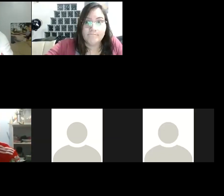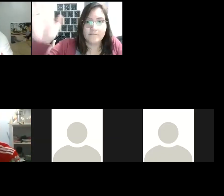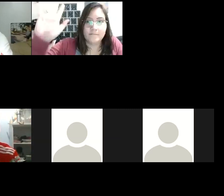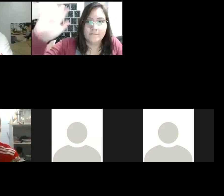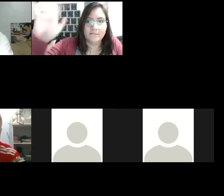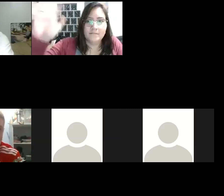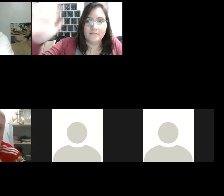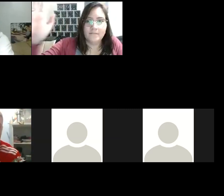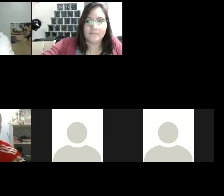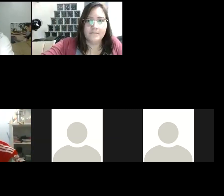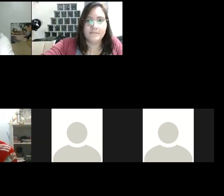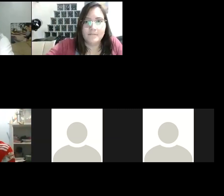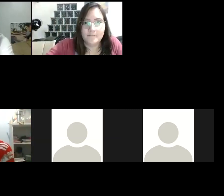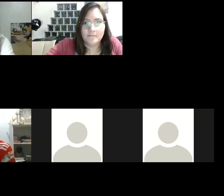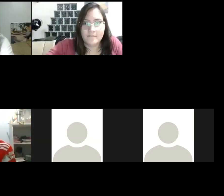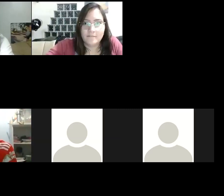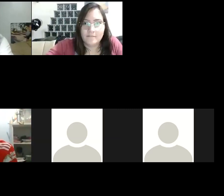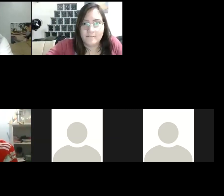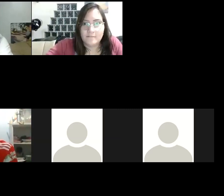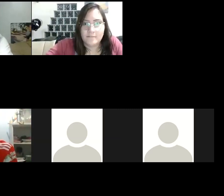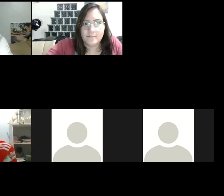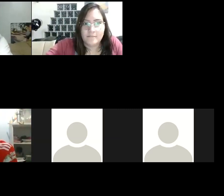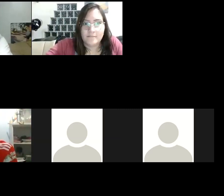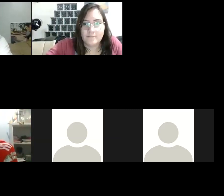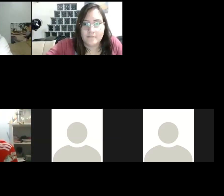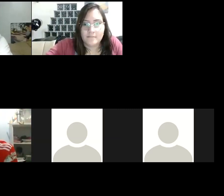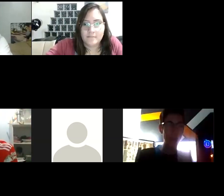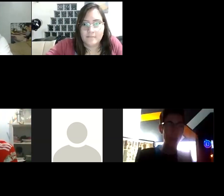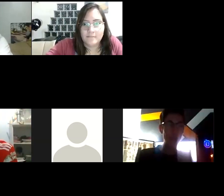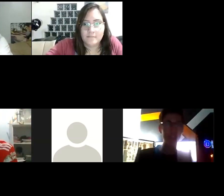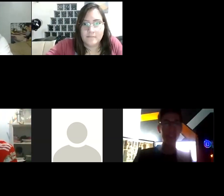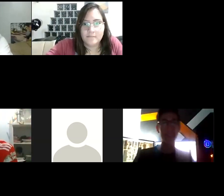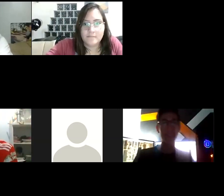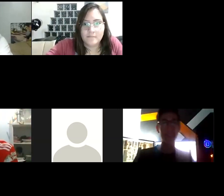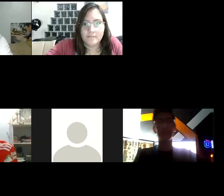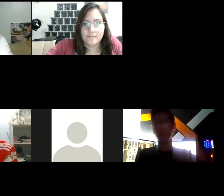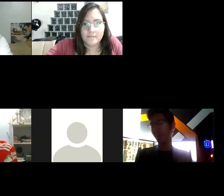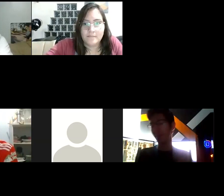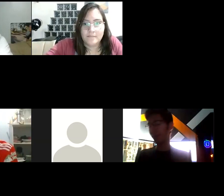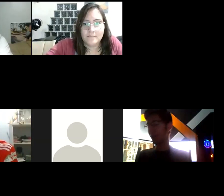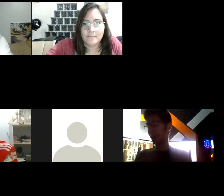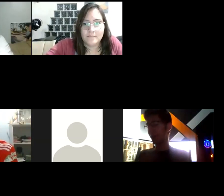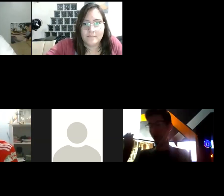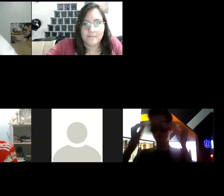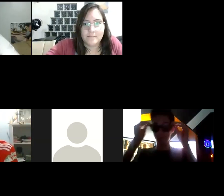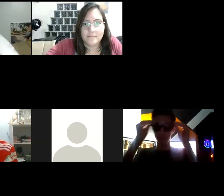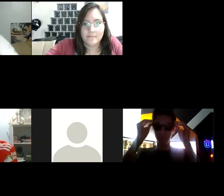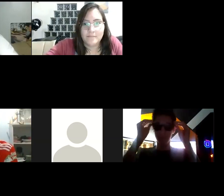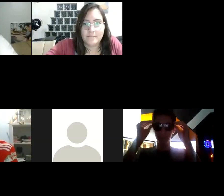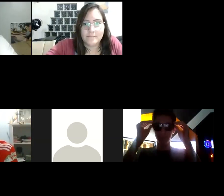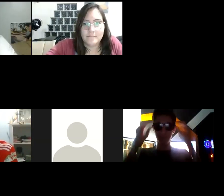Boa noite. Hoje, Ediel, tu liga a câmera amanhã também, ó, sem vergonha. Não voto mais. Já hoje já. Falta o minha